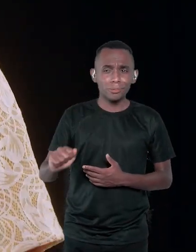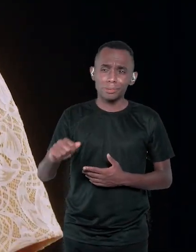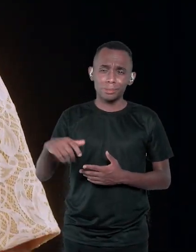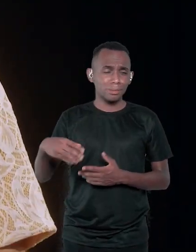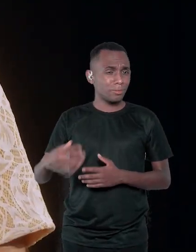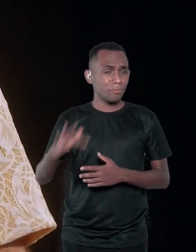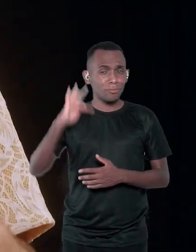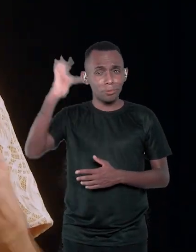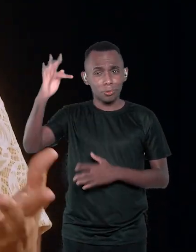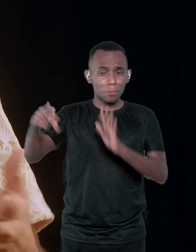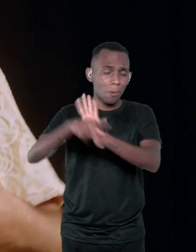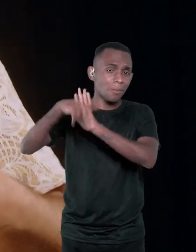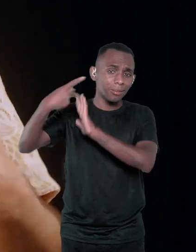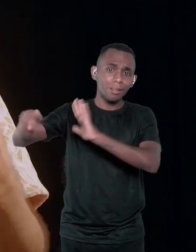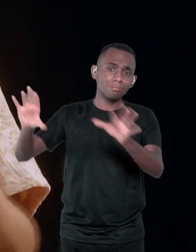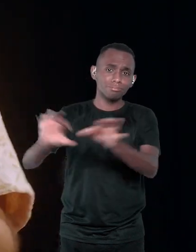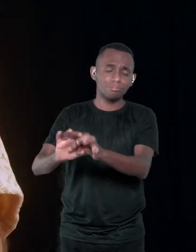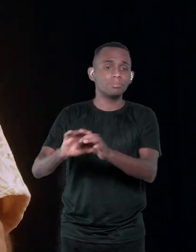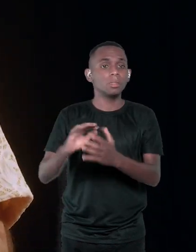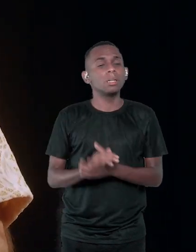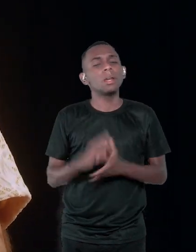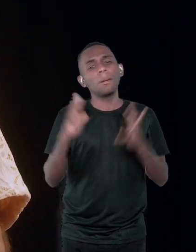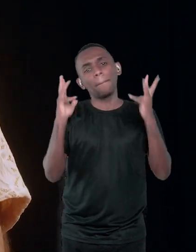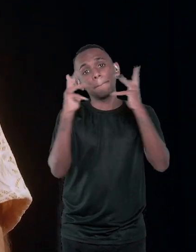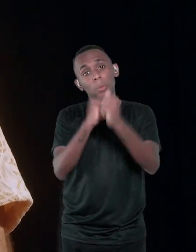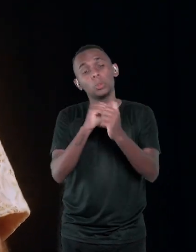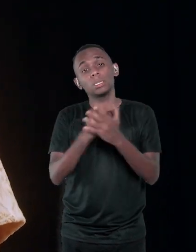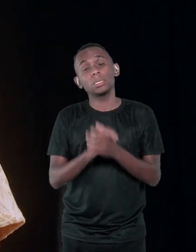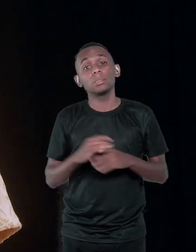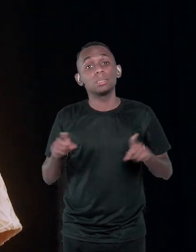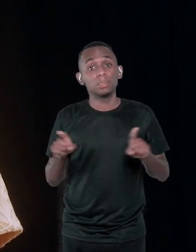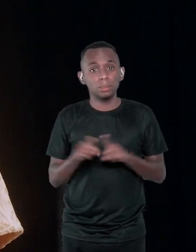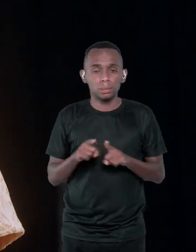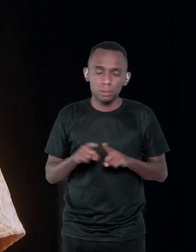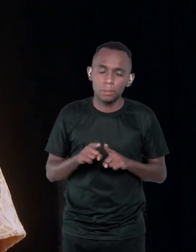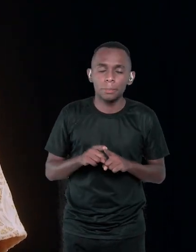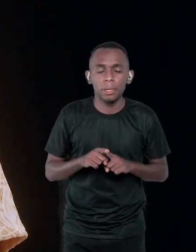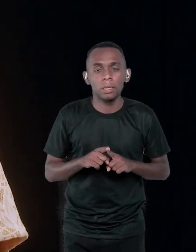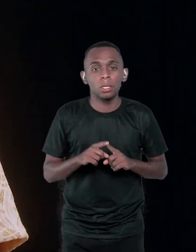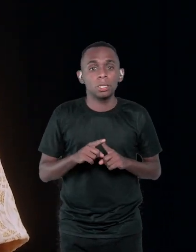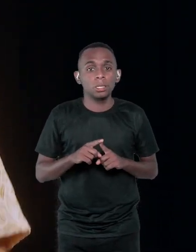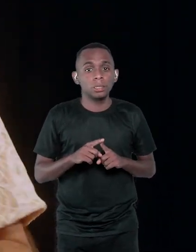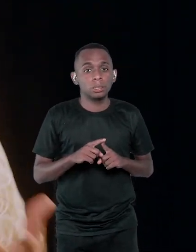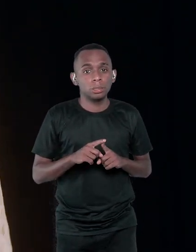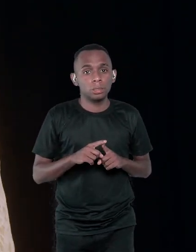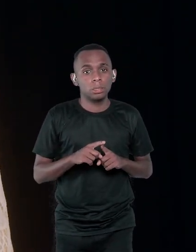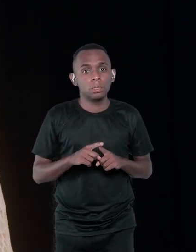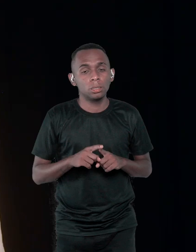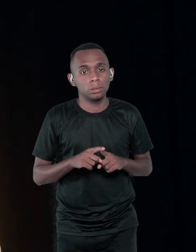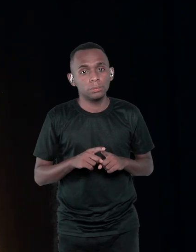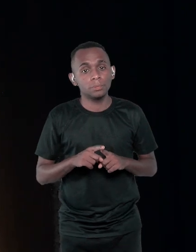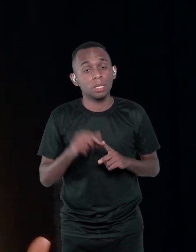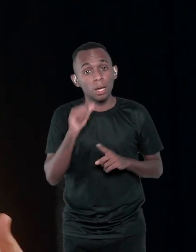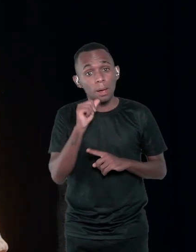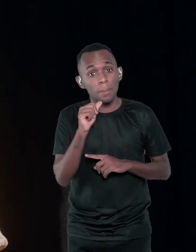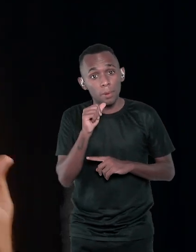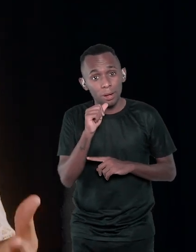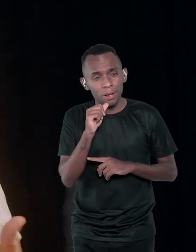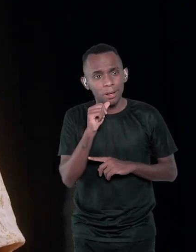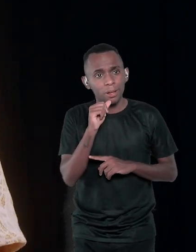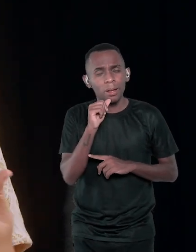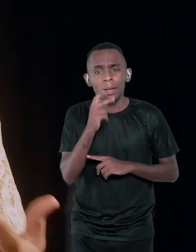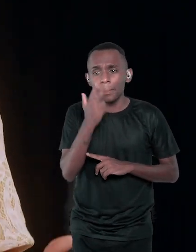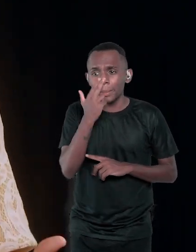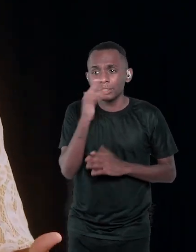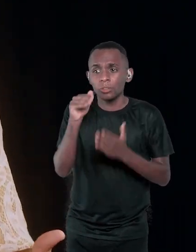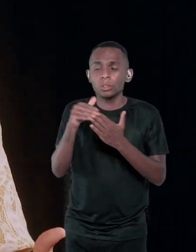total ali, né? E era muito bonito. E você tinha uma questão de encerrar a biografia de uma pessoa como Elza Soares. Quando você